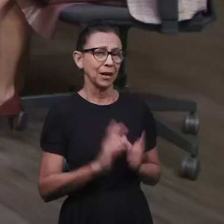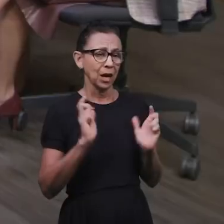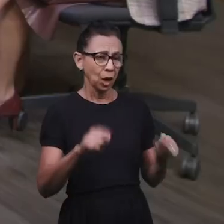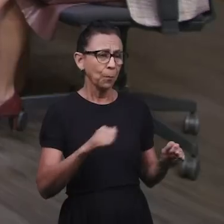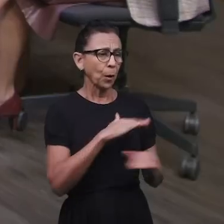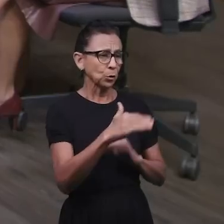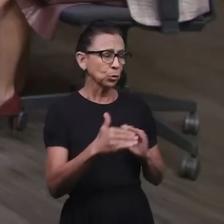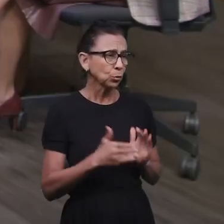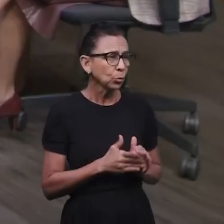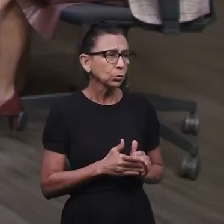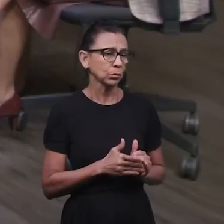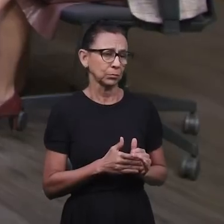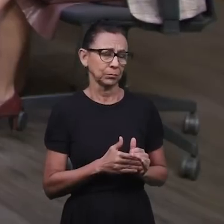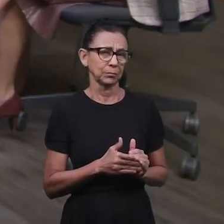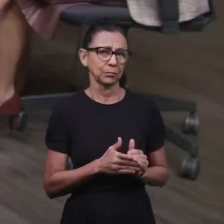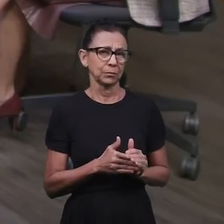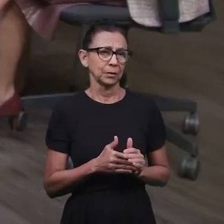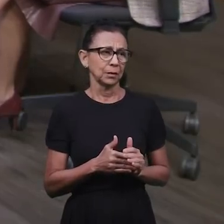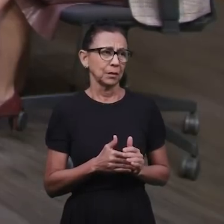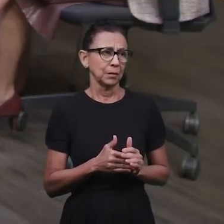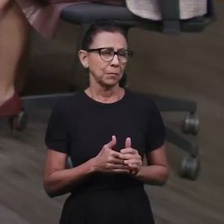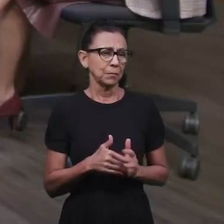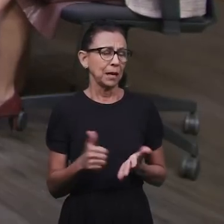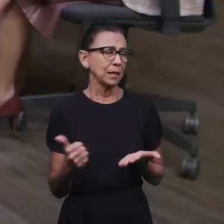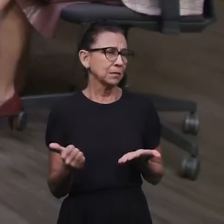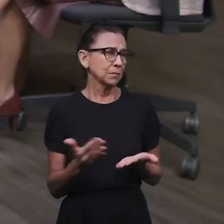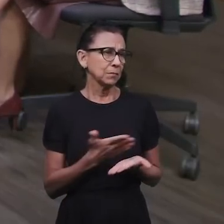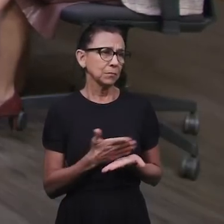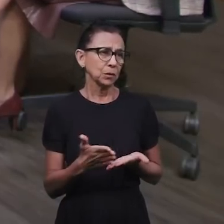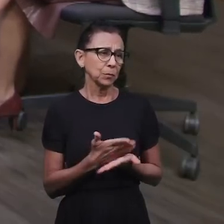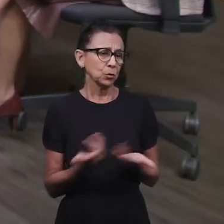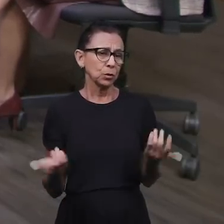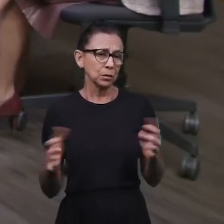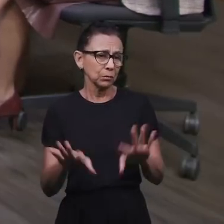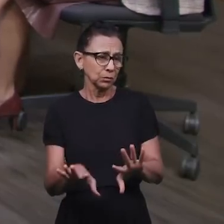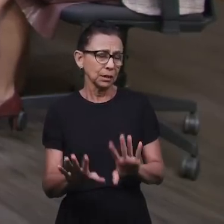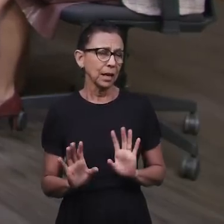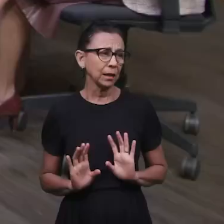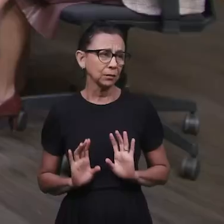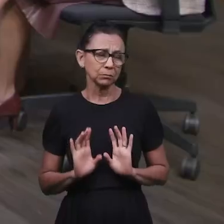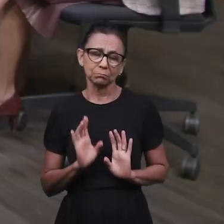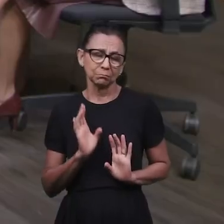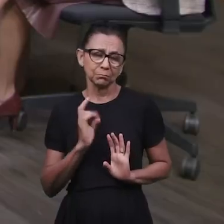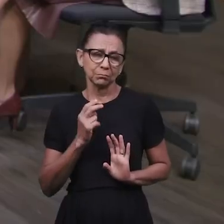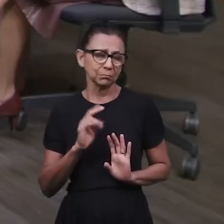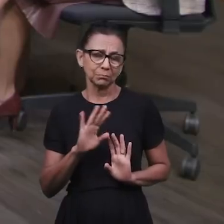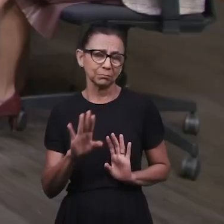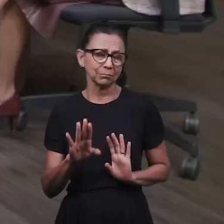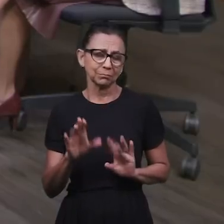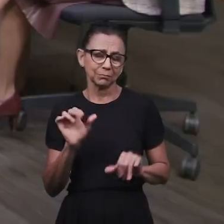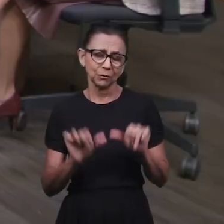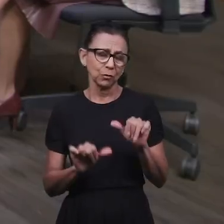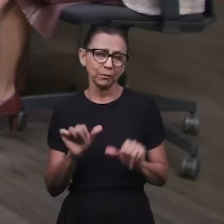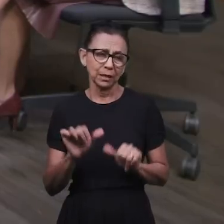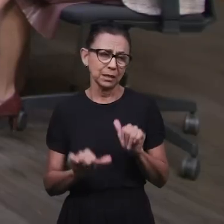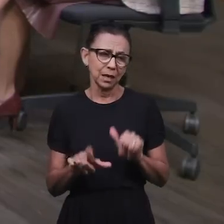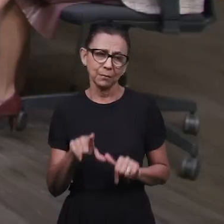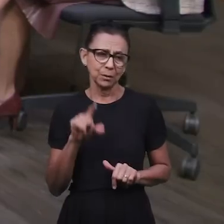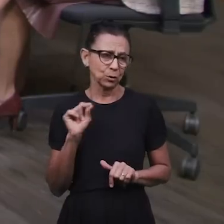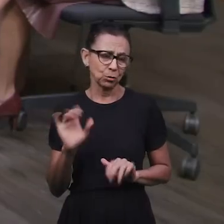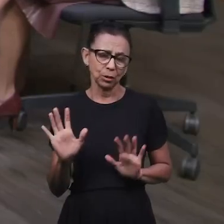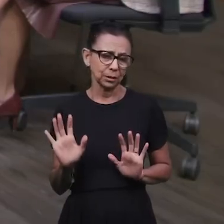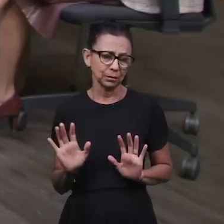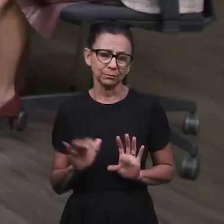aula. Que o Júlio deu aqui, mesmo porque eu não saberia, não conseguiria. Mas a palavra de Deus, como ela é poderosa, né? E ela fecha a boca, né?